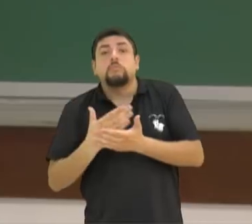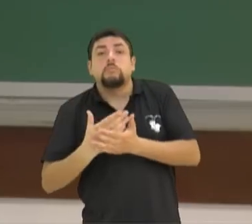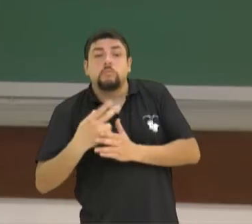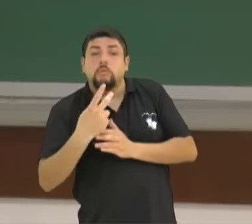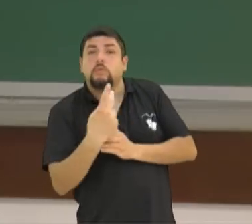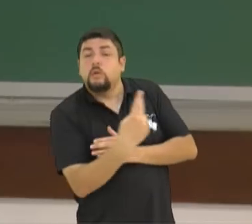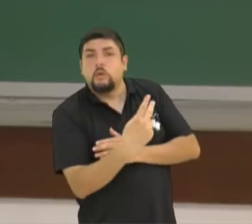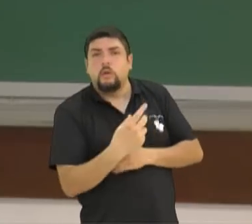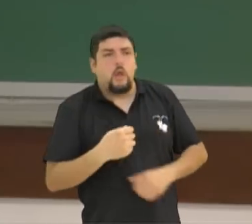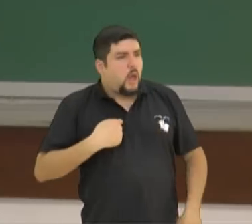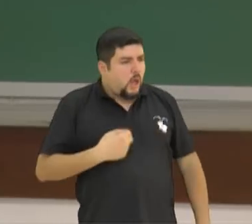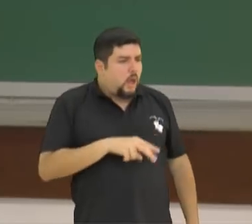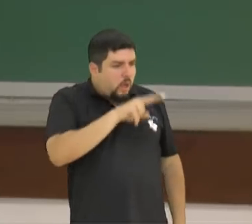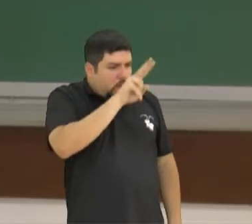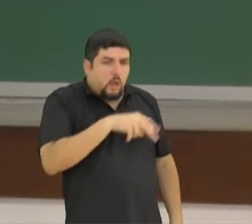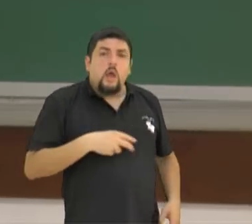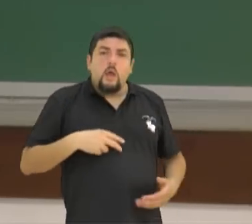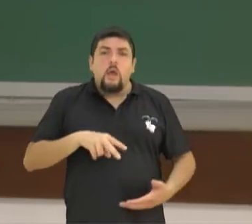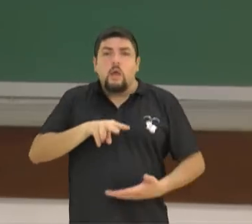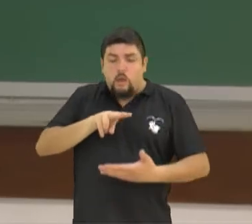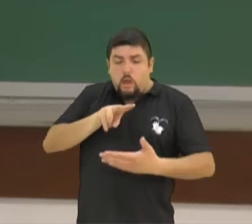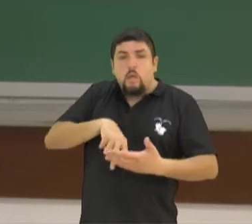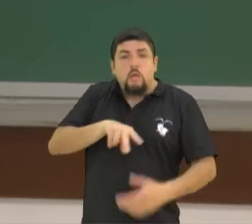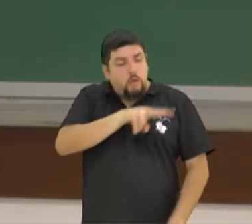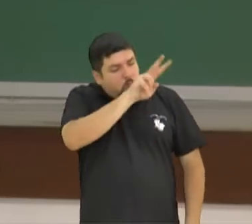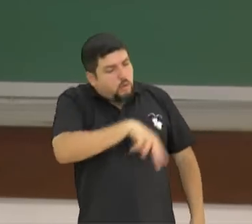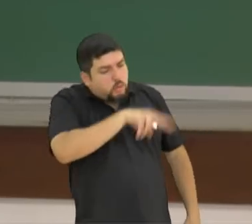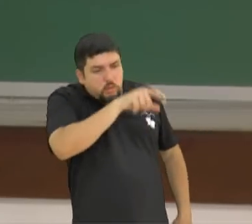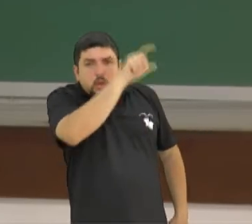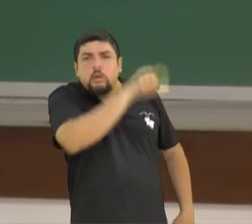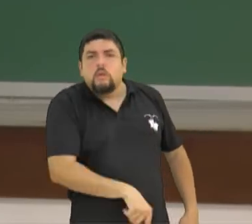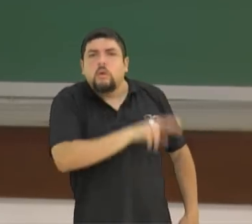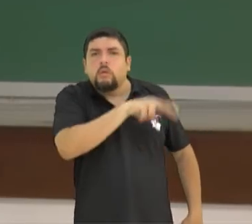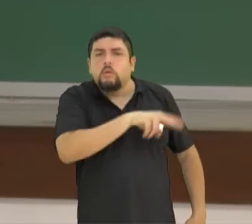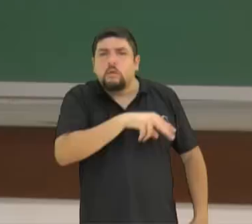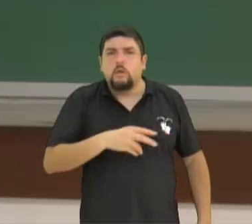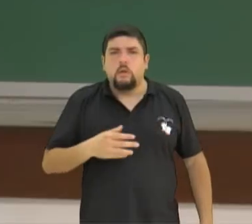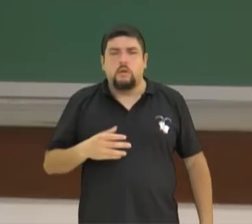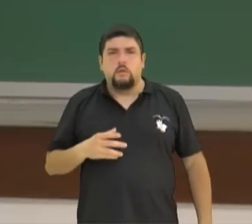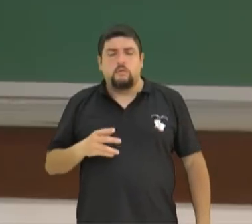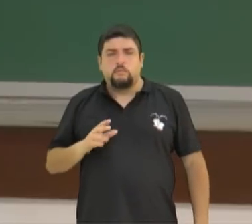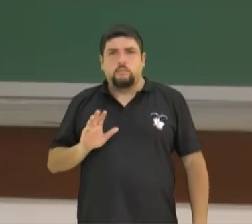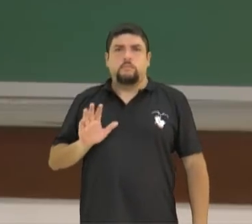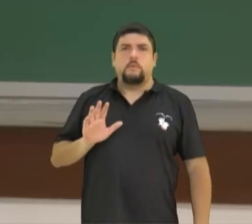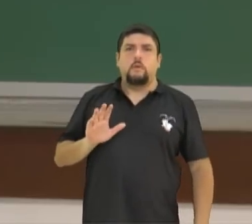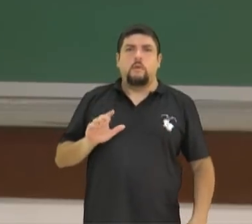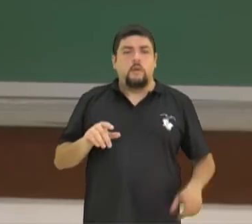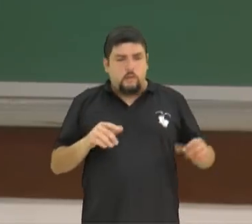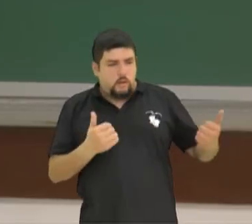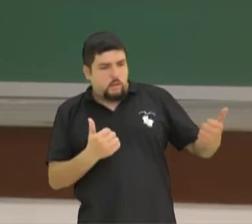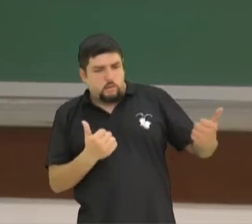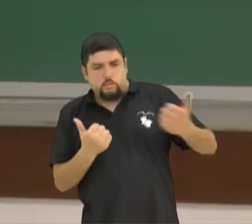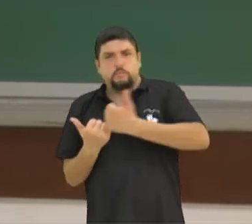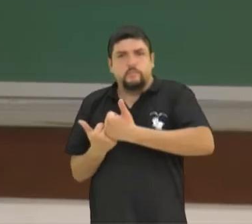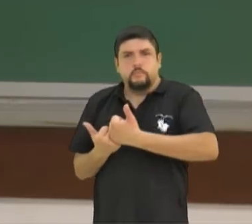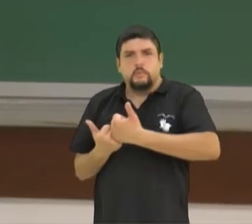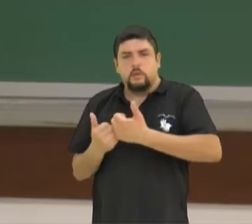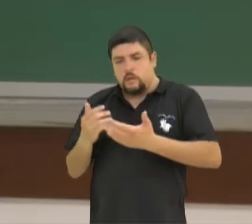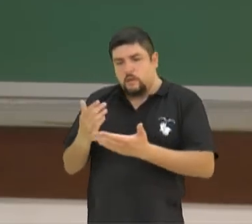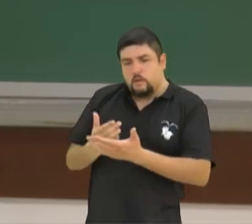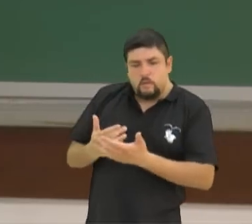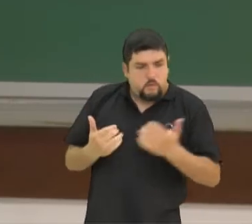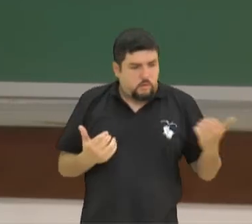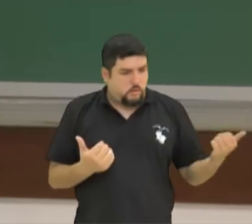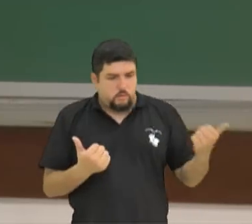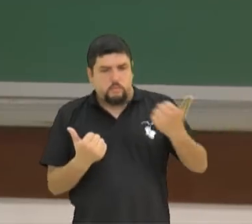ele leu foi o livro, né? Ele não disse isso, isso seria a linguagem denotativa, no sentido real, né? Ele troca e diz o quê?